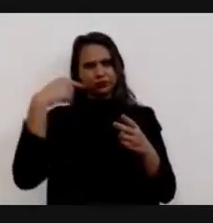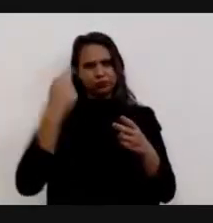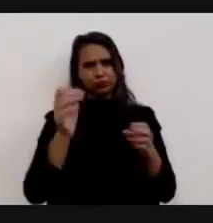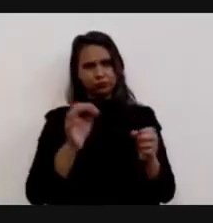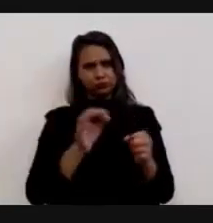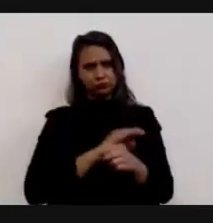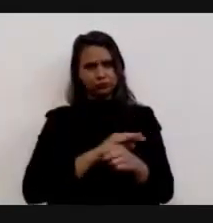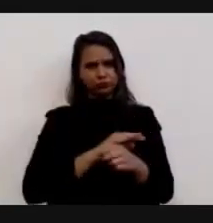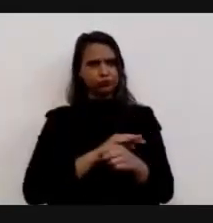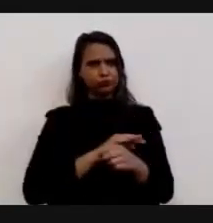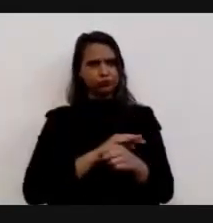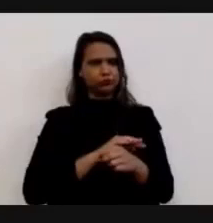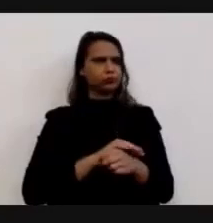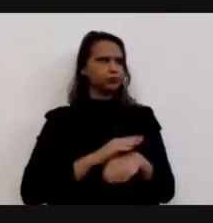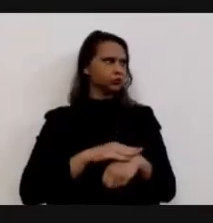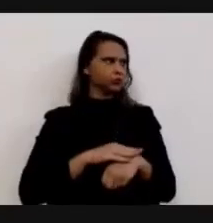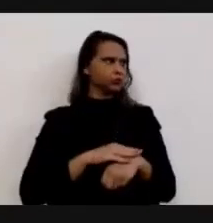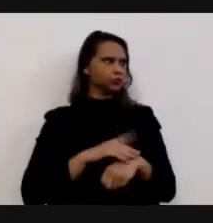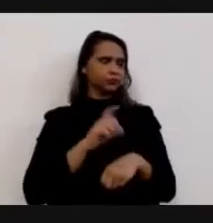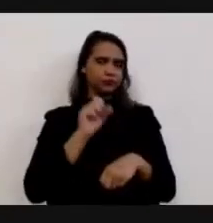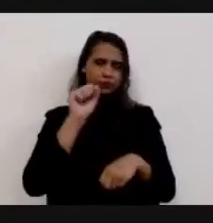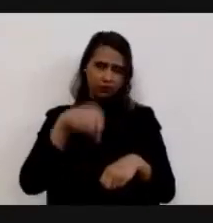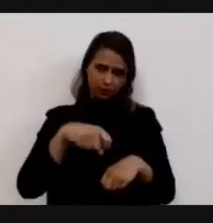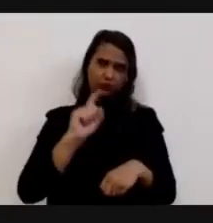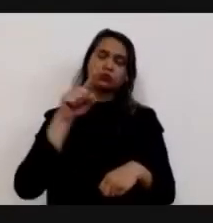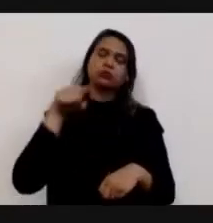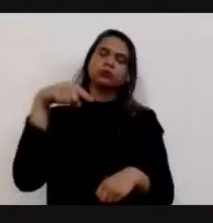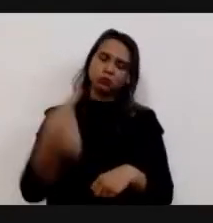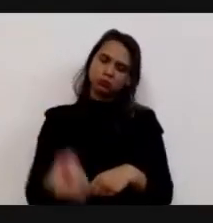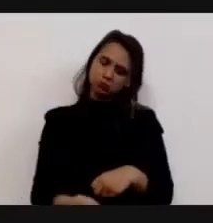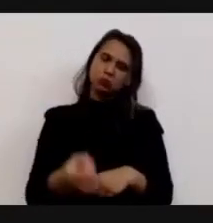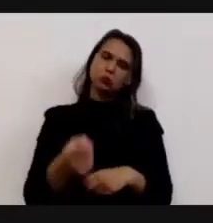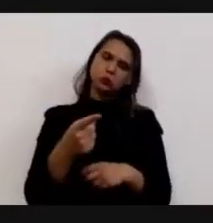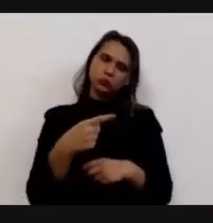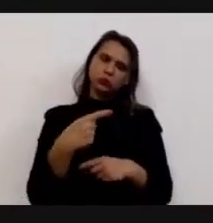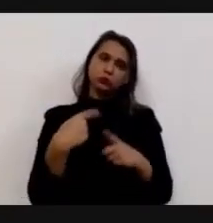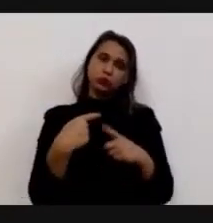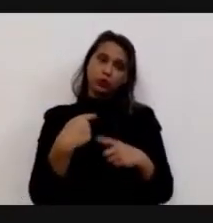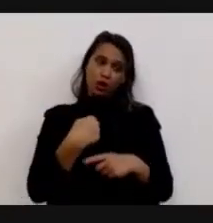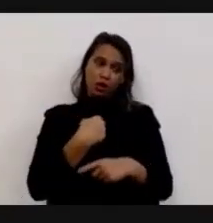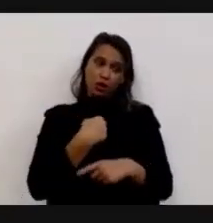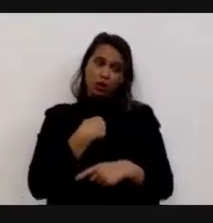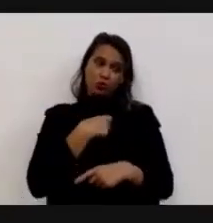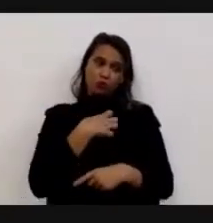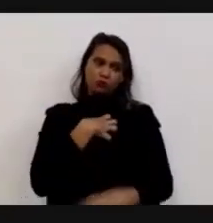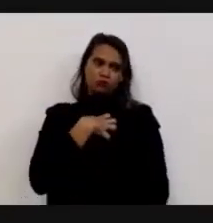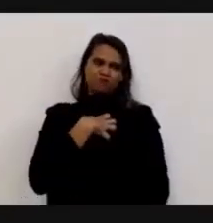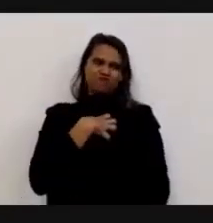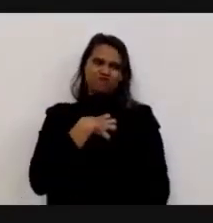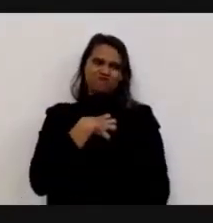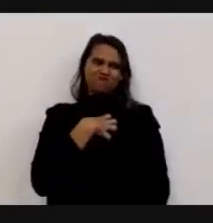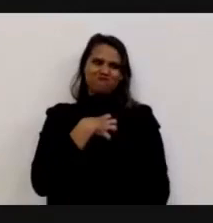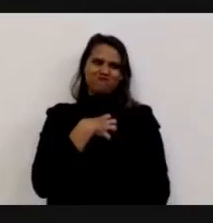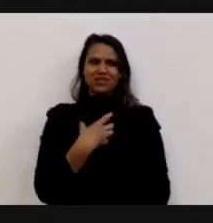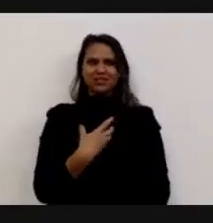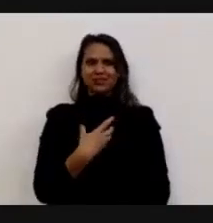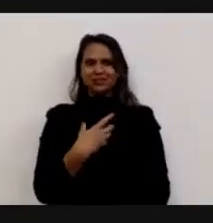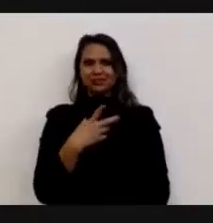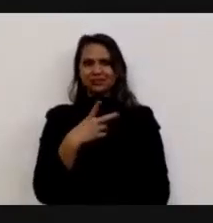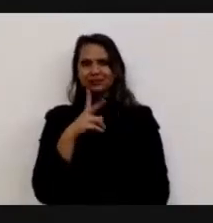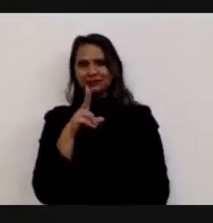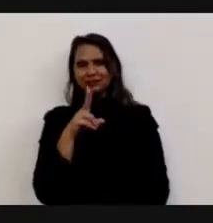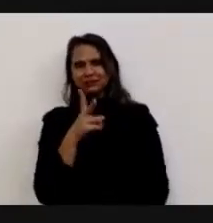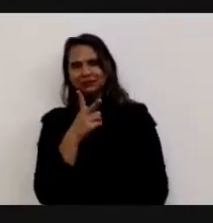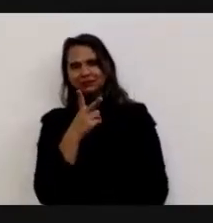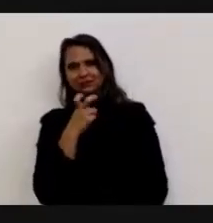mandato? Ótimo. Foi depois que eu entrei como vereador, porque eu me frustrei. Porque eu cheguei lá e eu